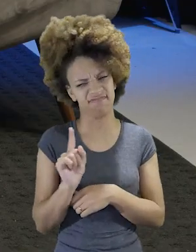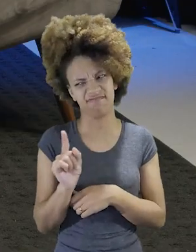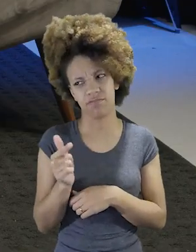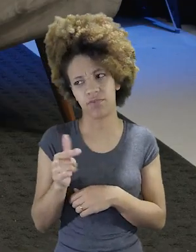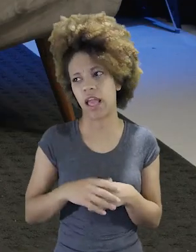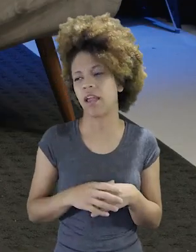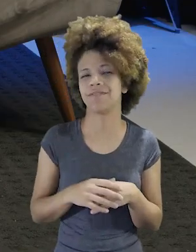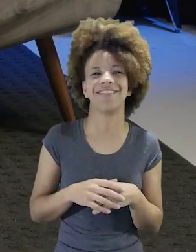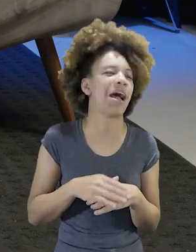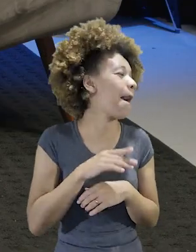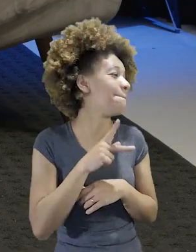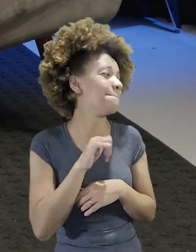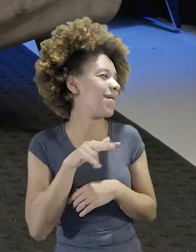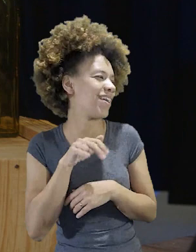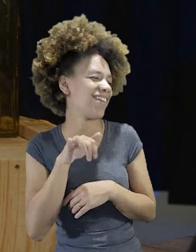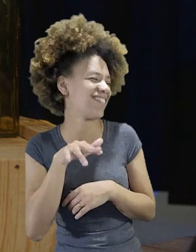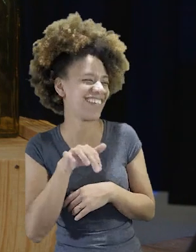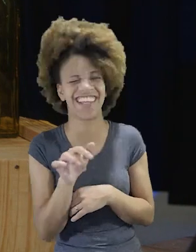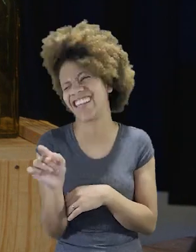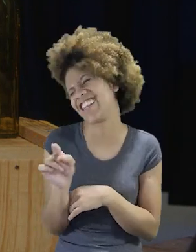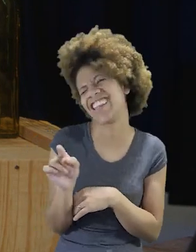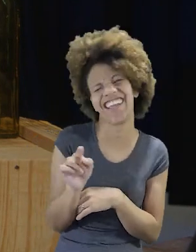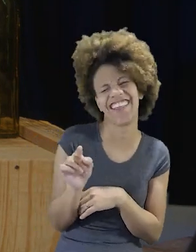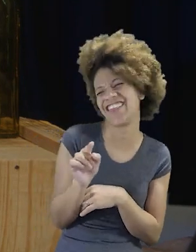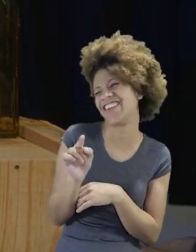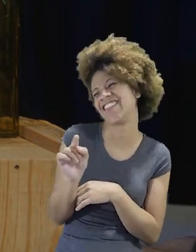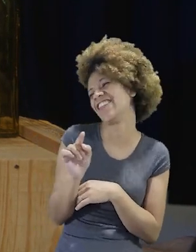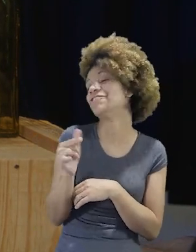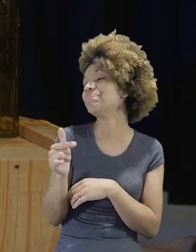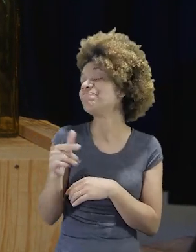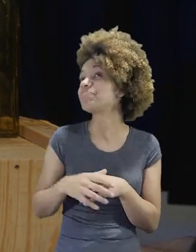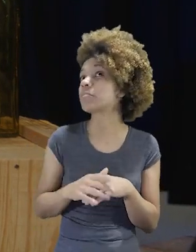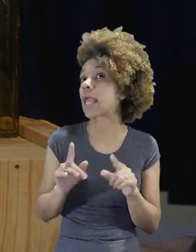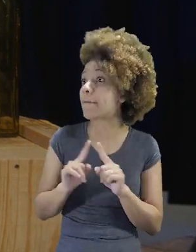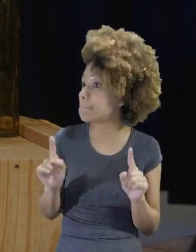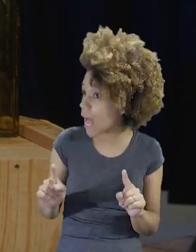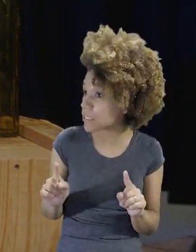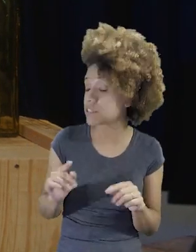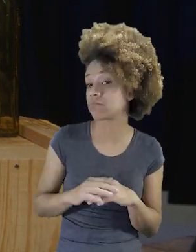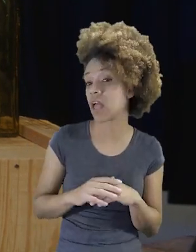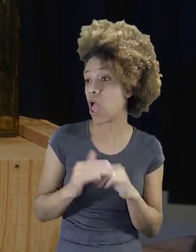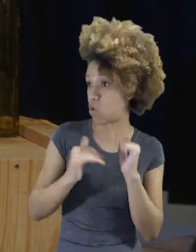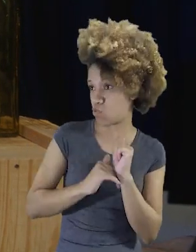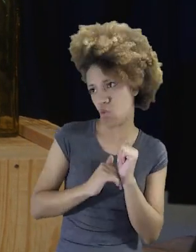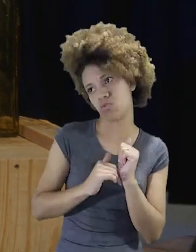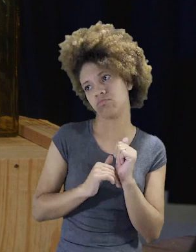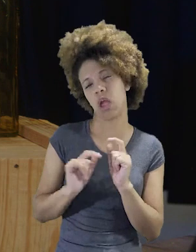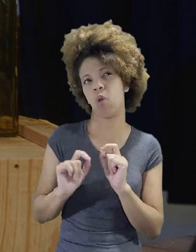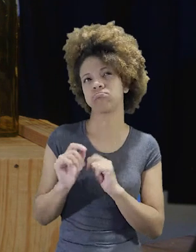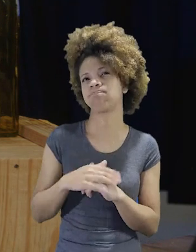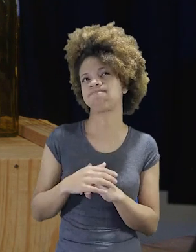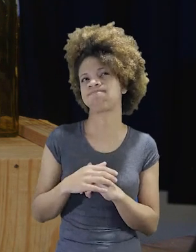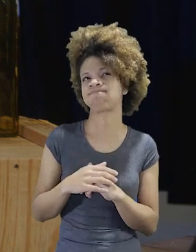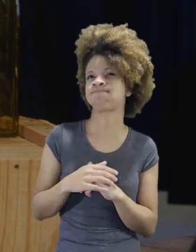não tem isso mas é um mas é um código que mais é uma coisa que que eu vejo que